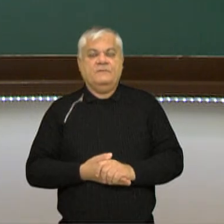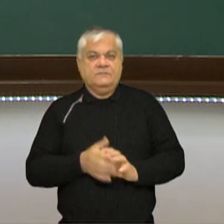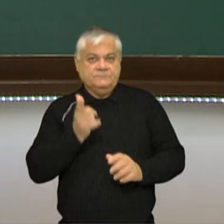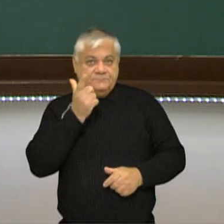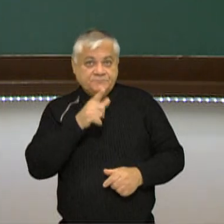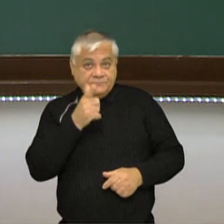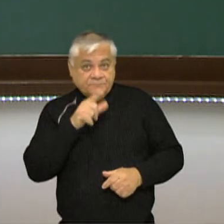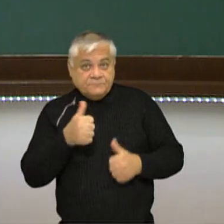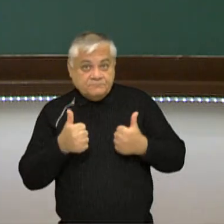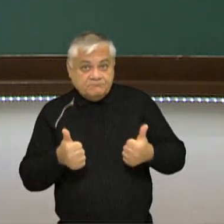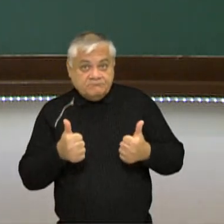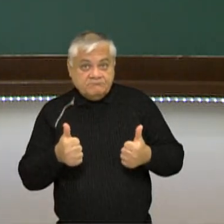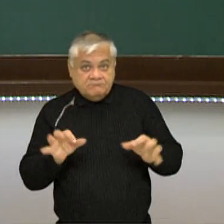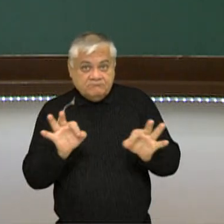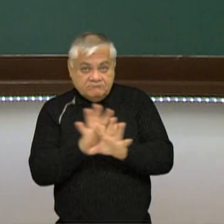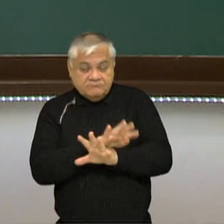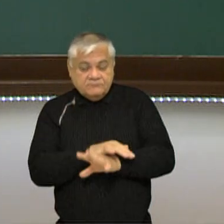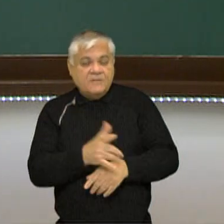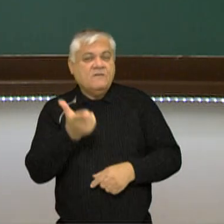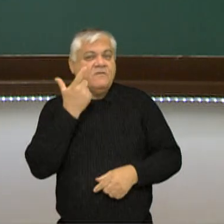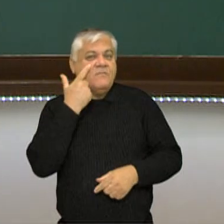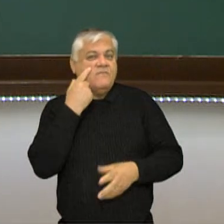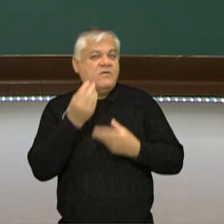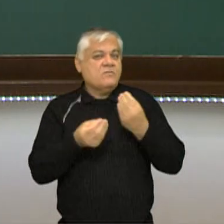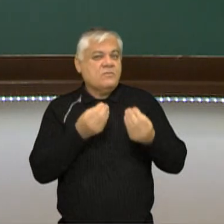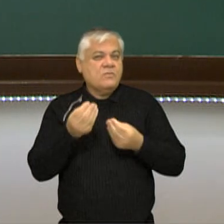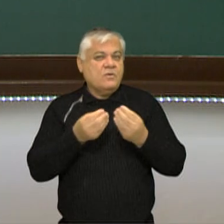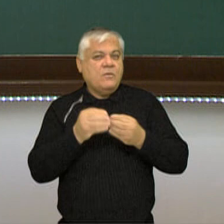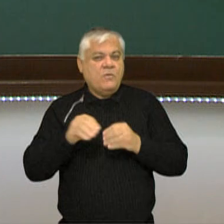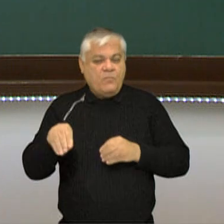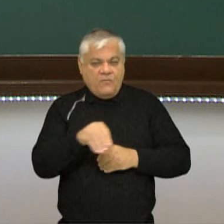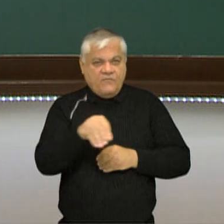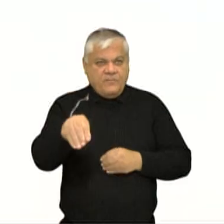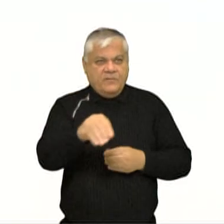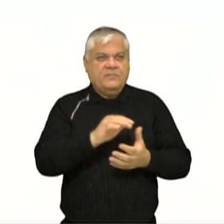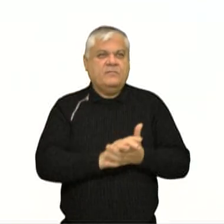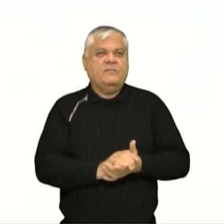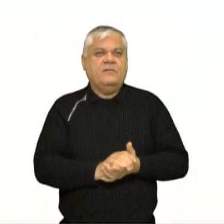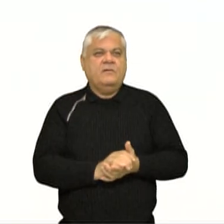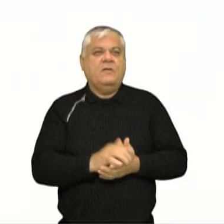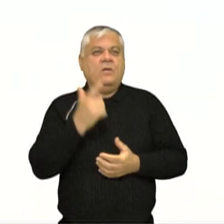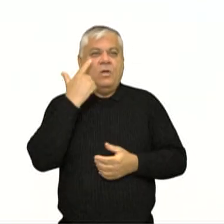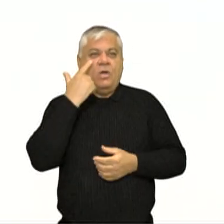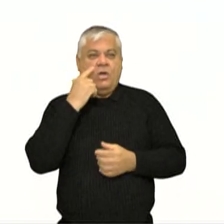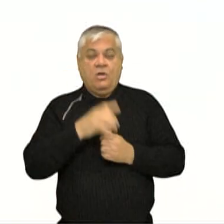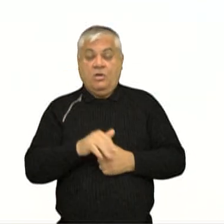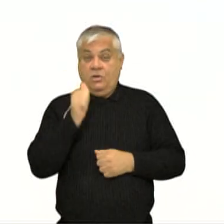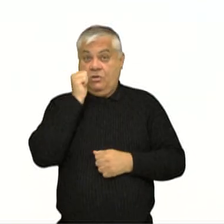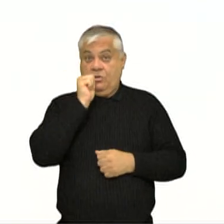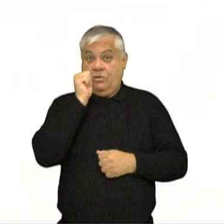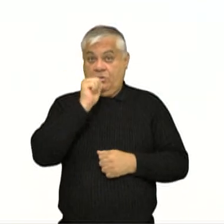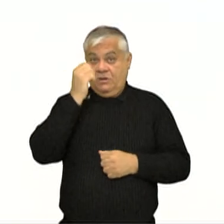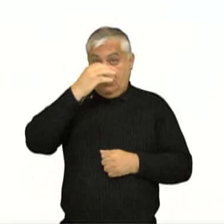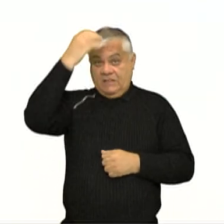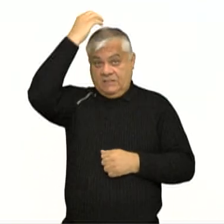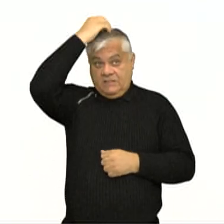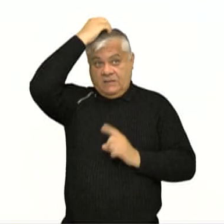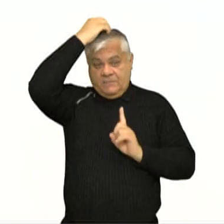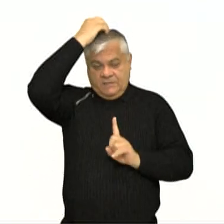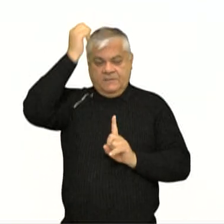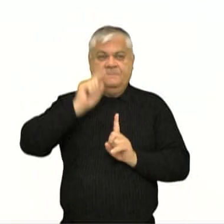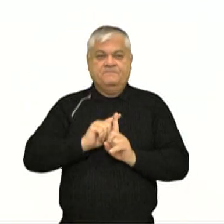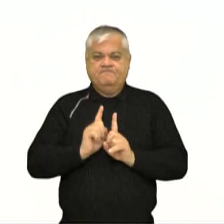Conseguiu resolver dessa vez? Então vamos ver qual é esse movimento? Olha só, dama se desloca lá para